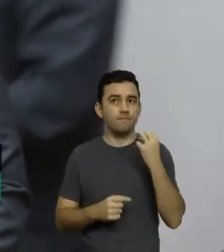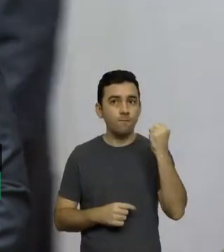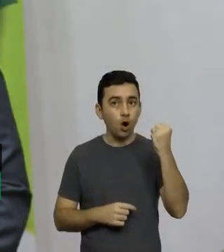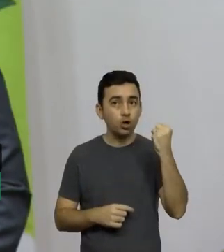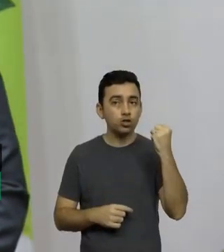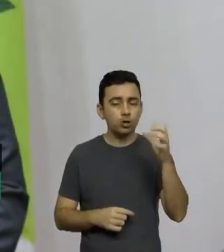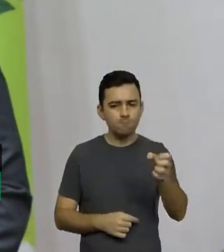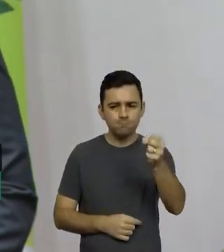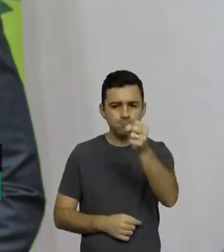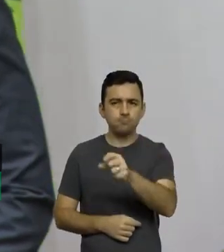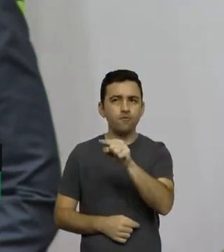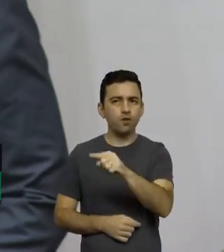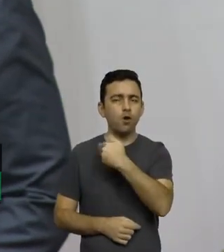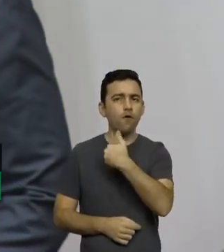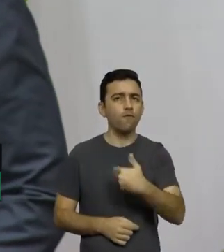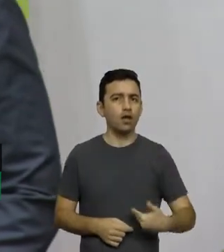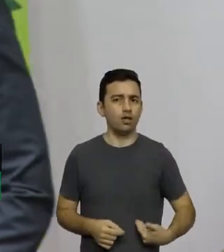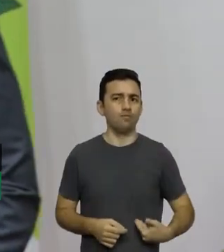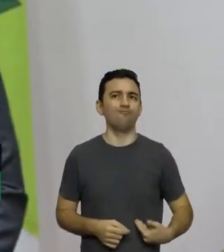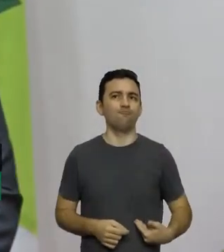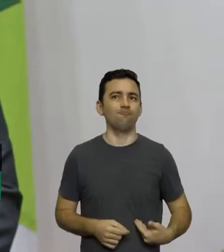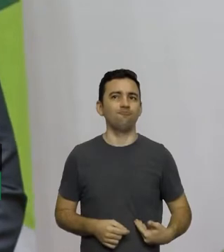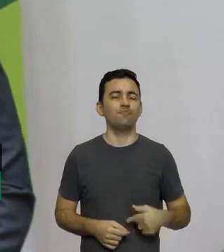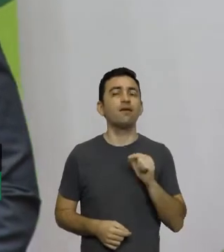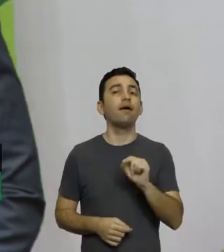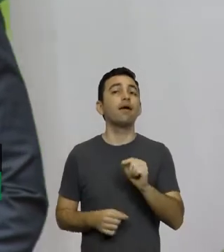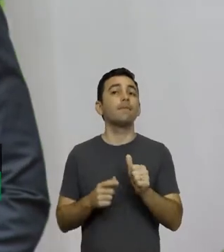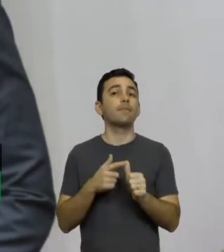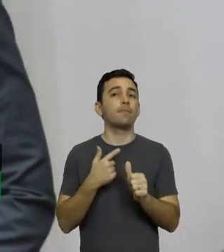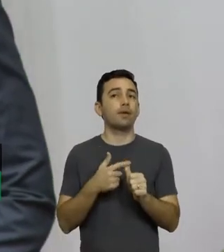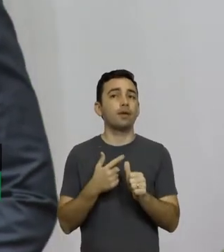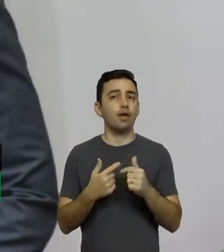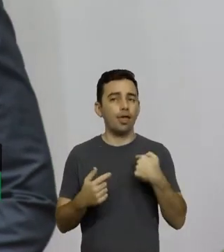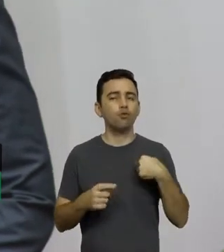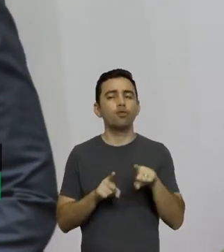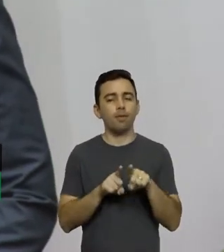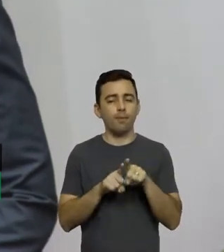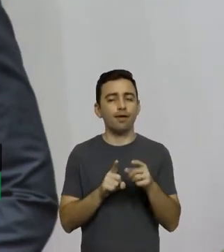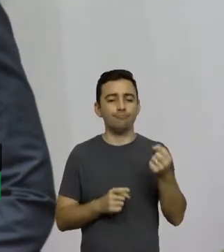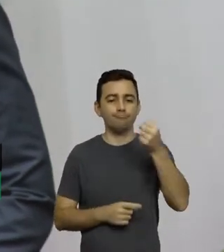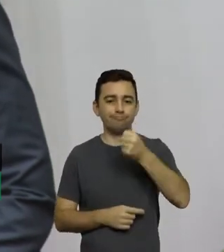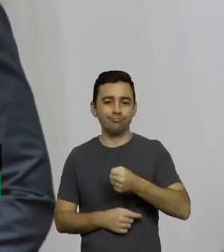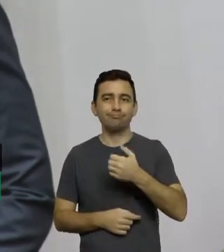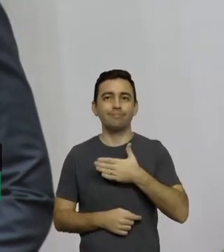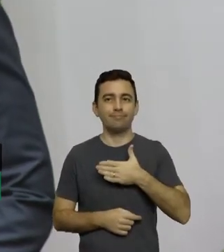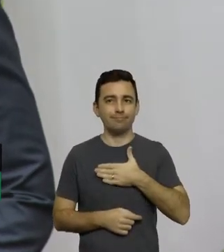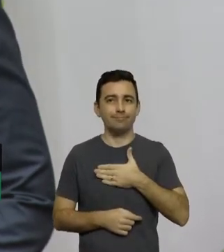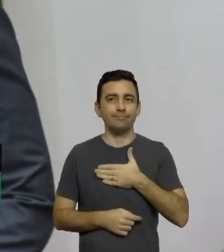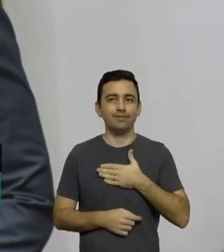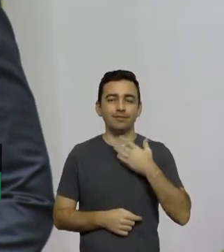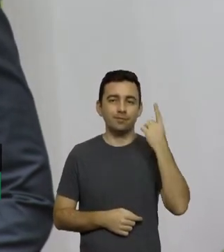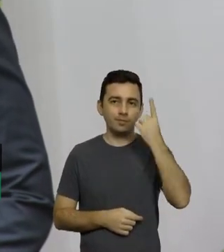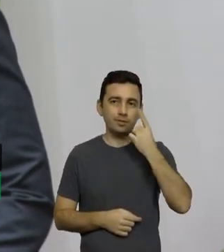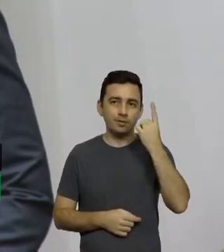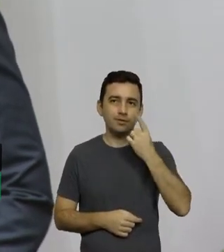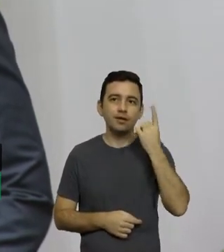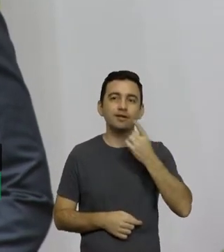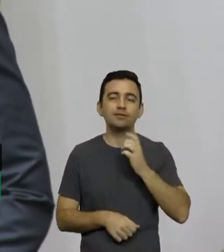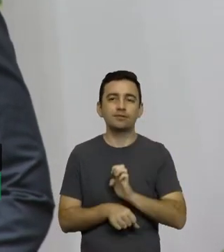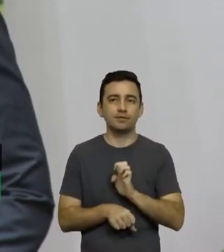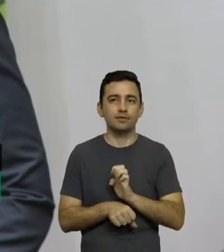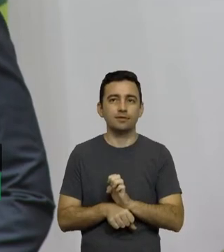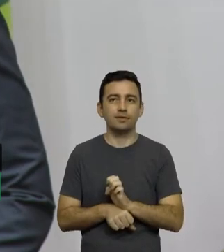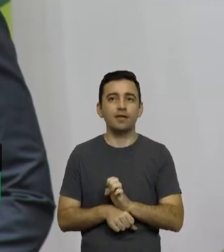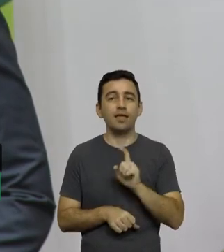no governo do estado. A primeira delas, aquela que também me trouxe aqui, e eu estendeu a oportunidade de ser um deputado estadual, que